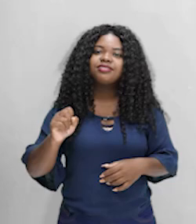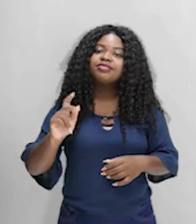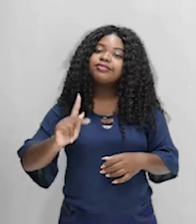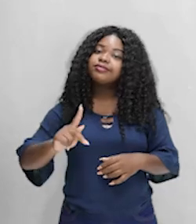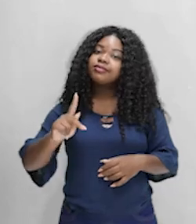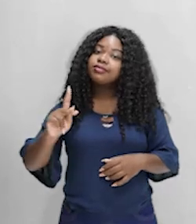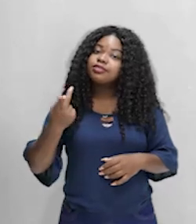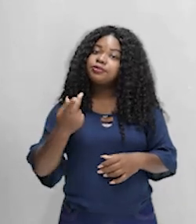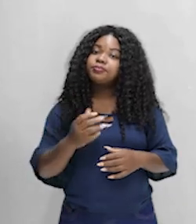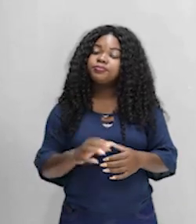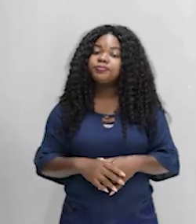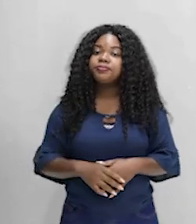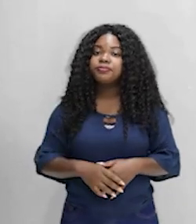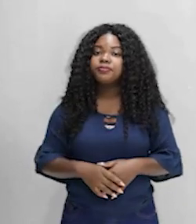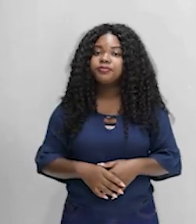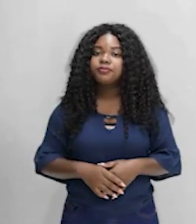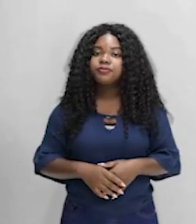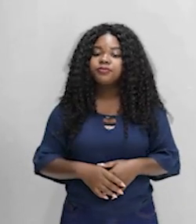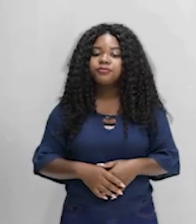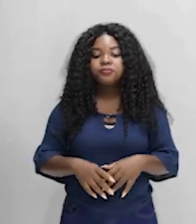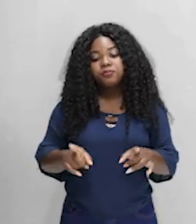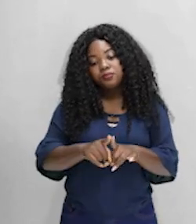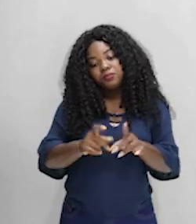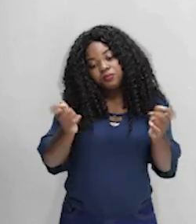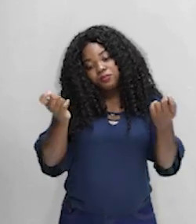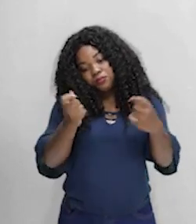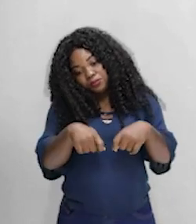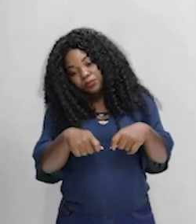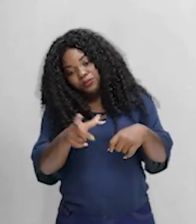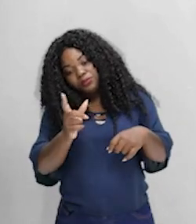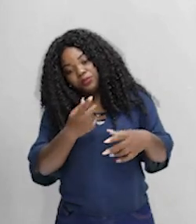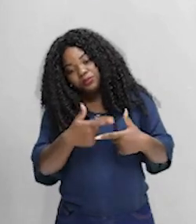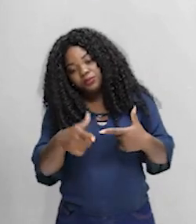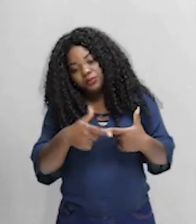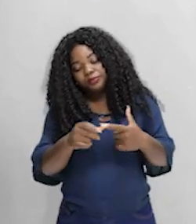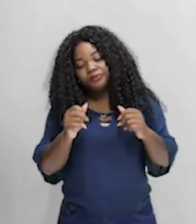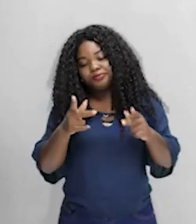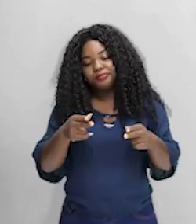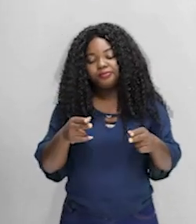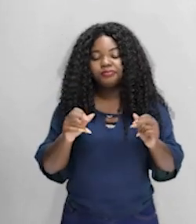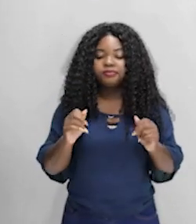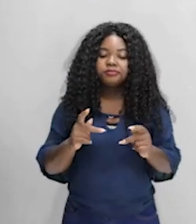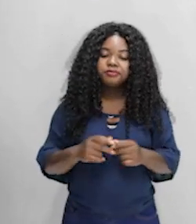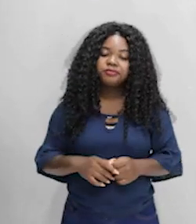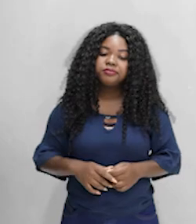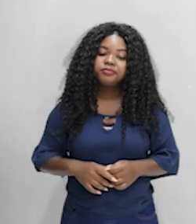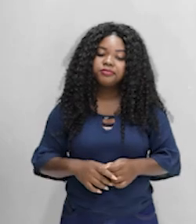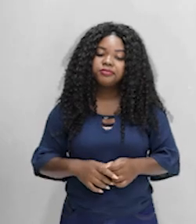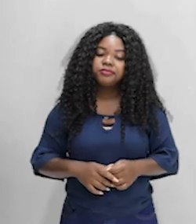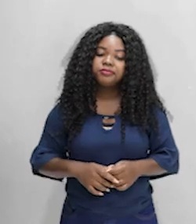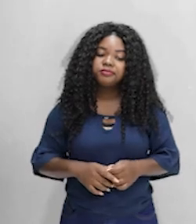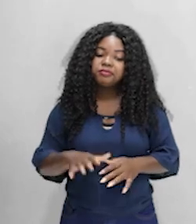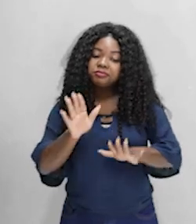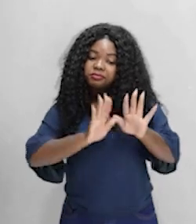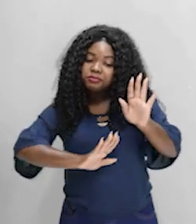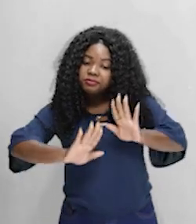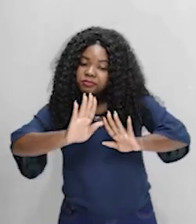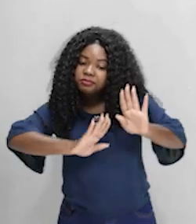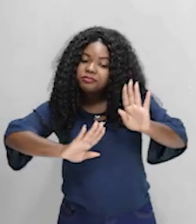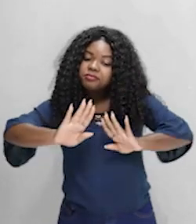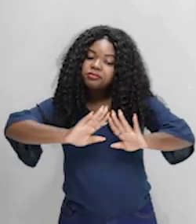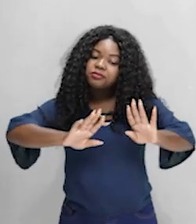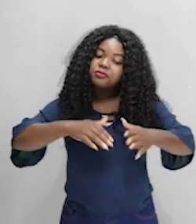Infelizmente, estamos suscetíveis a situações como essa. Então, devemos ter tomar todo cuidado e